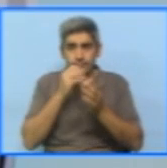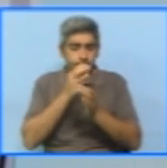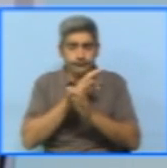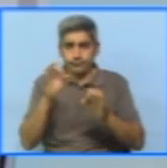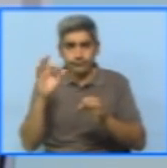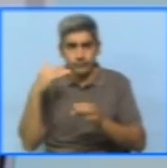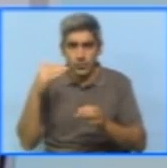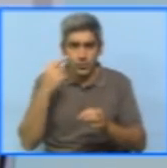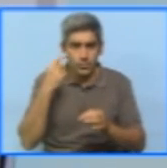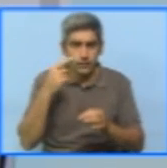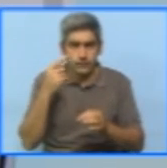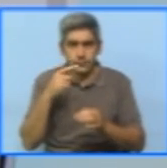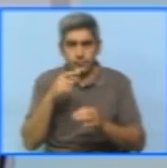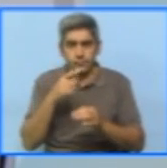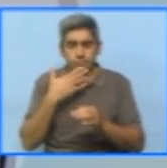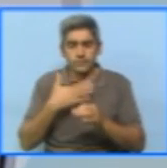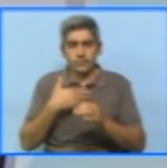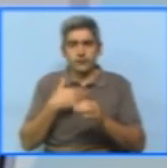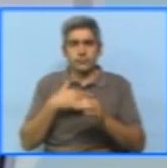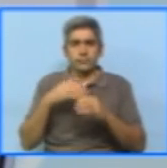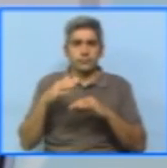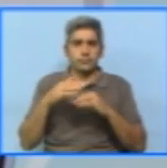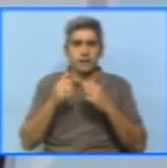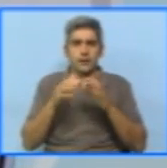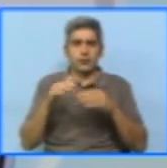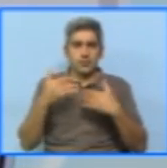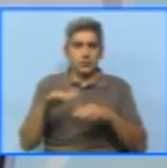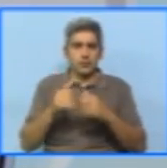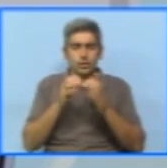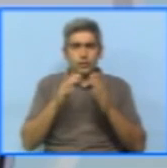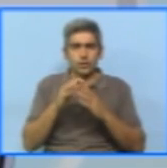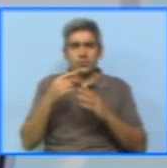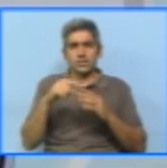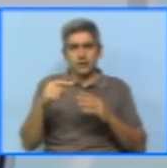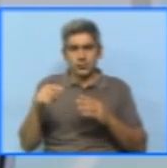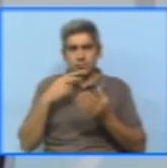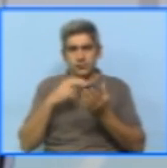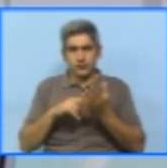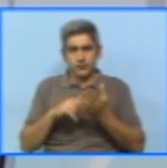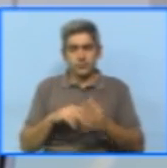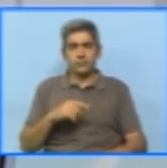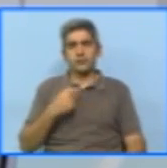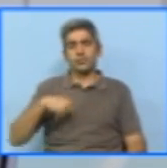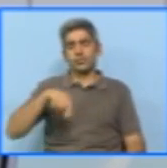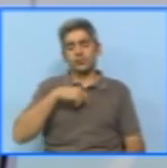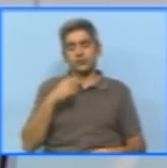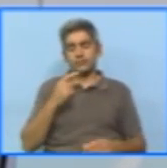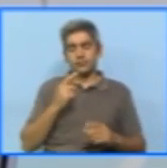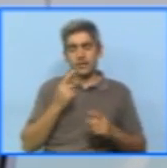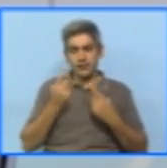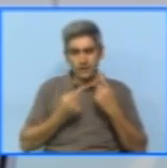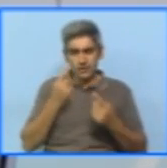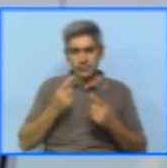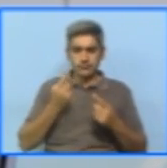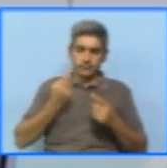extraordinária, preciosa, que nos faz deixar tudo, existe às vezes nós temos que precisamente